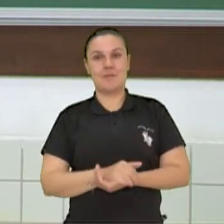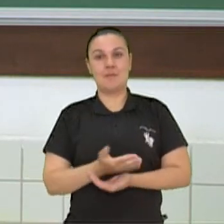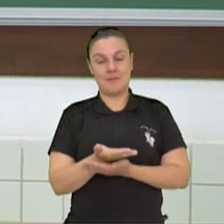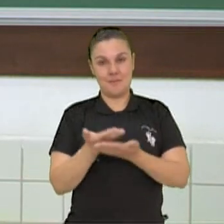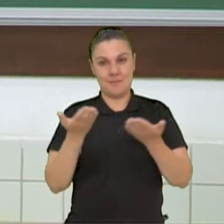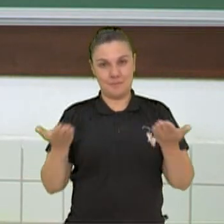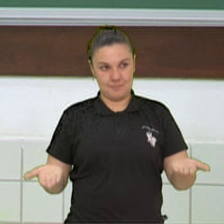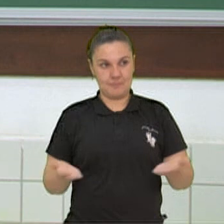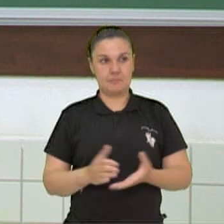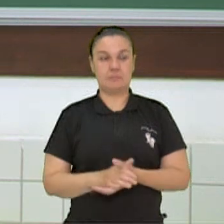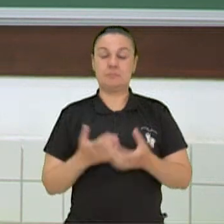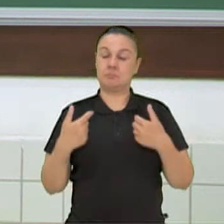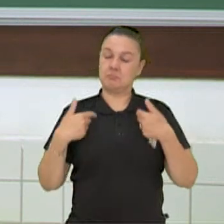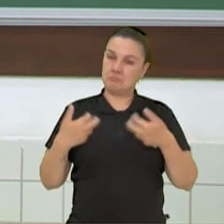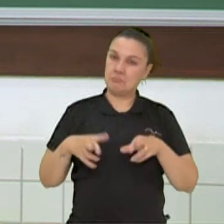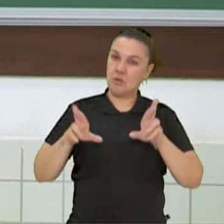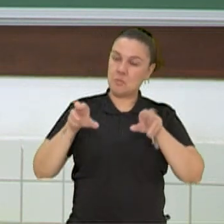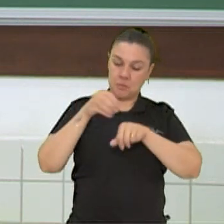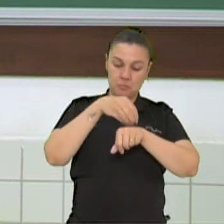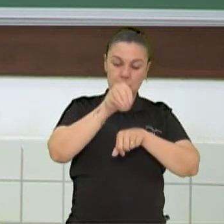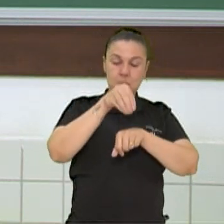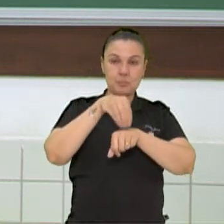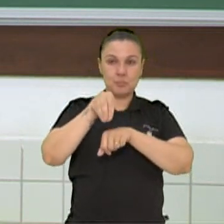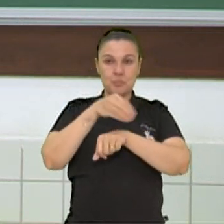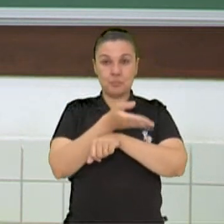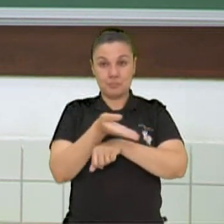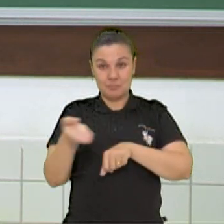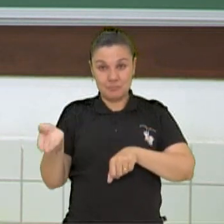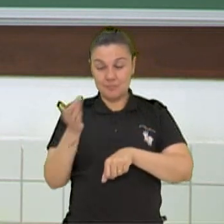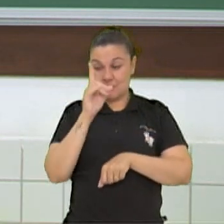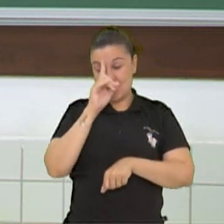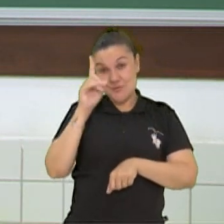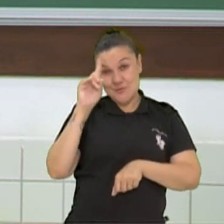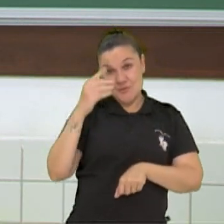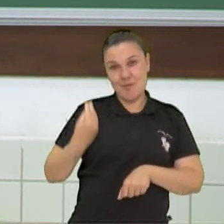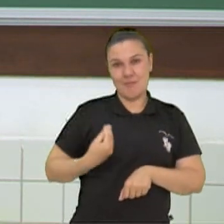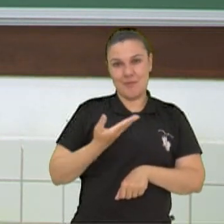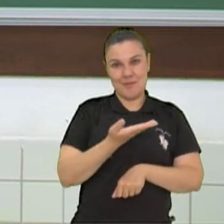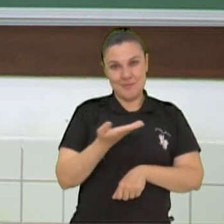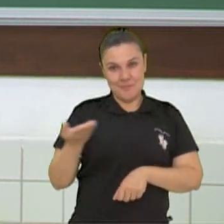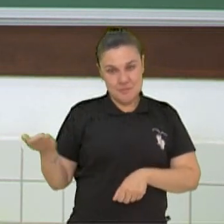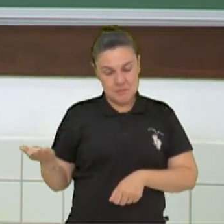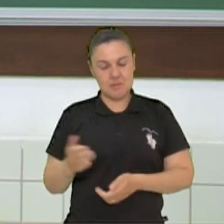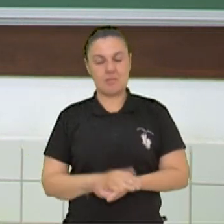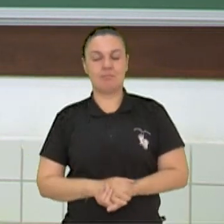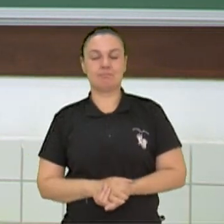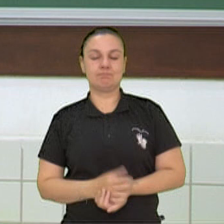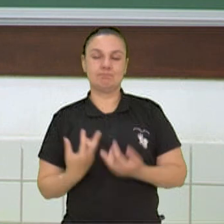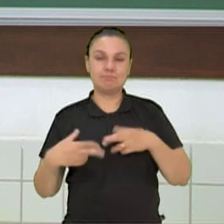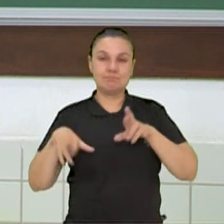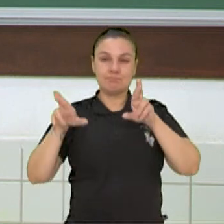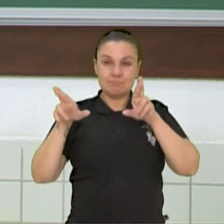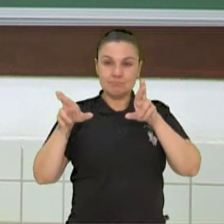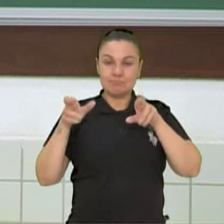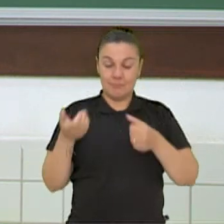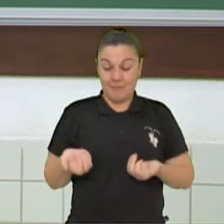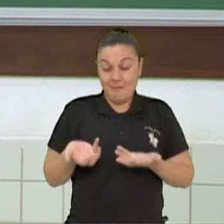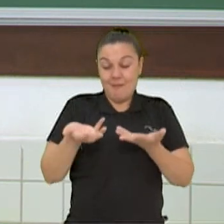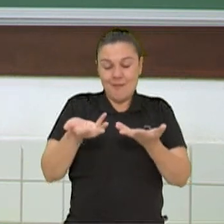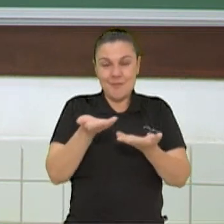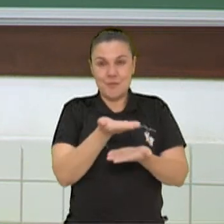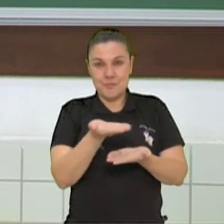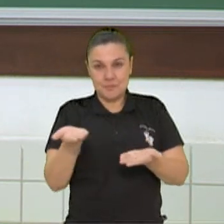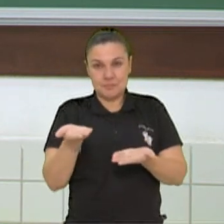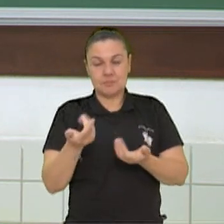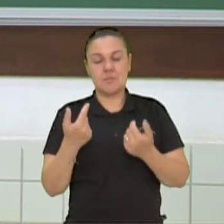faz referência à variância. Desvio padrão é a raiz quadrada da variância. Com que objetivo? Com que objetivo você